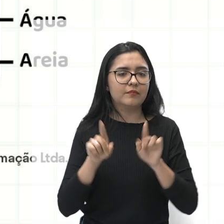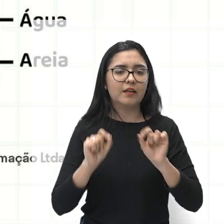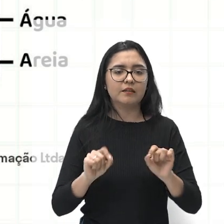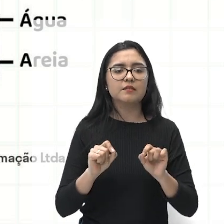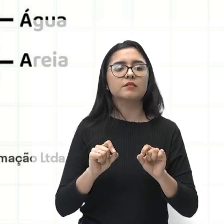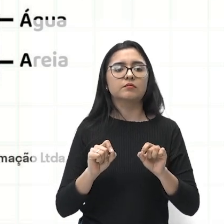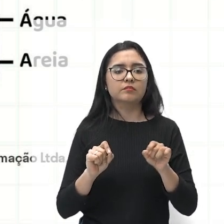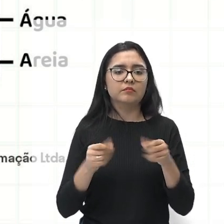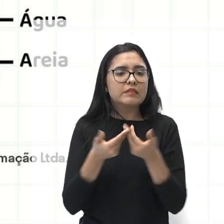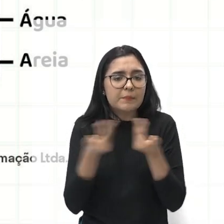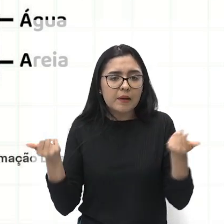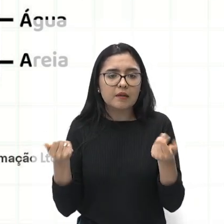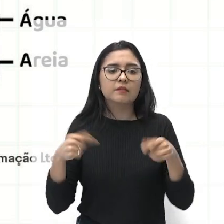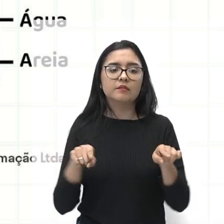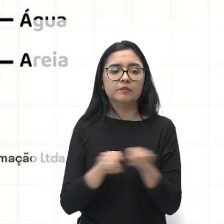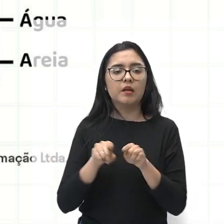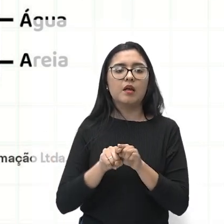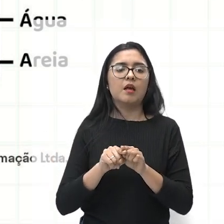decantação,